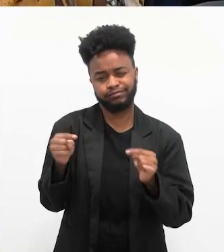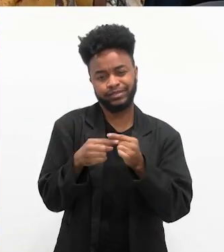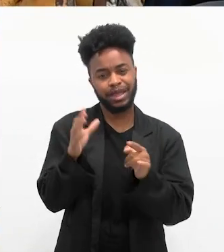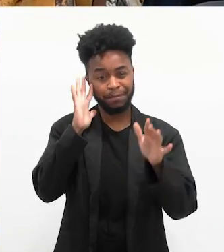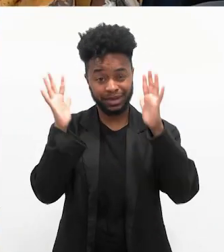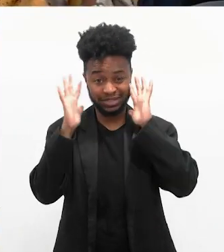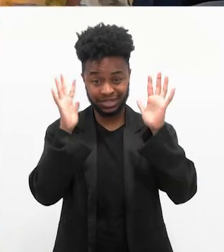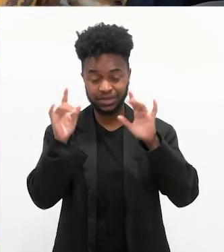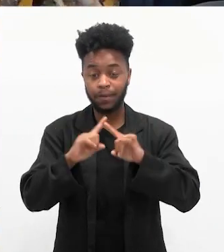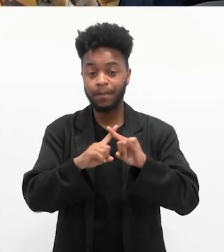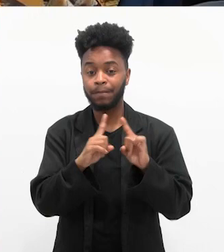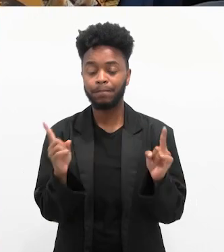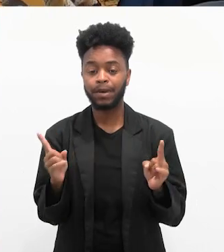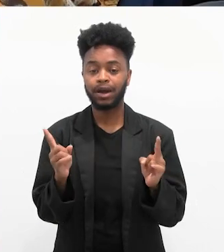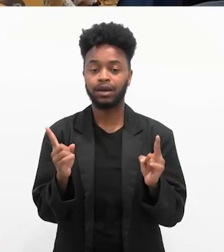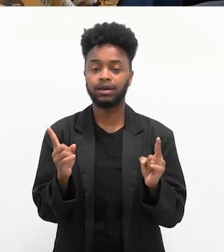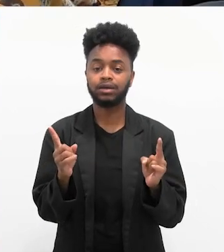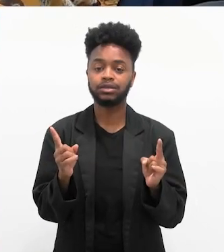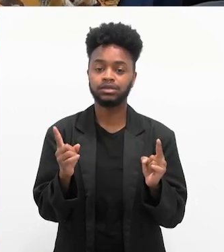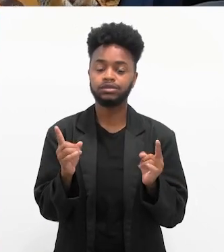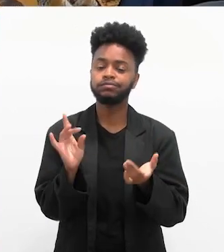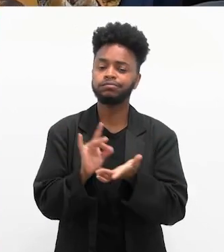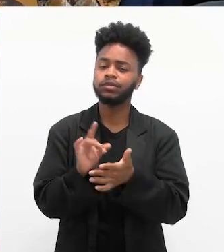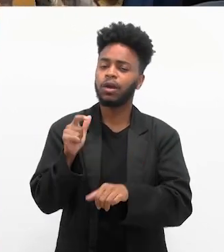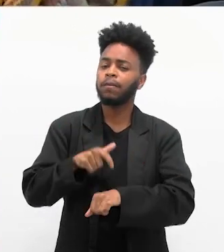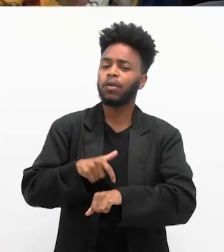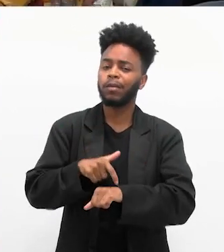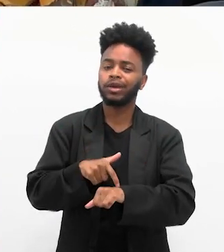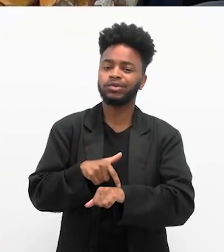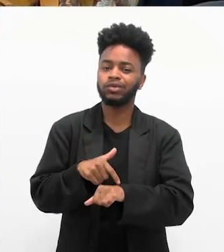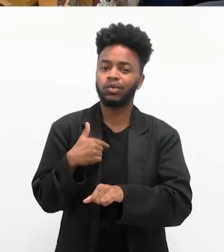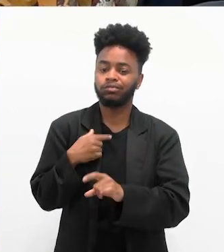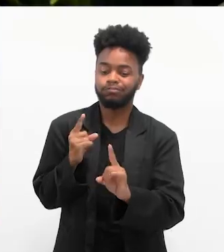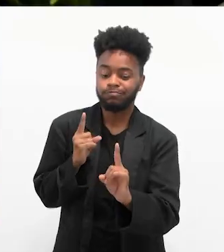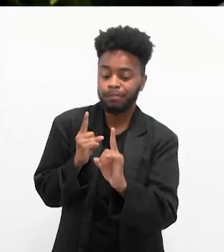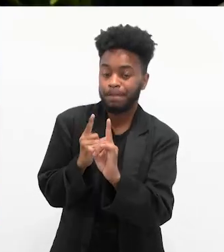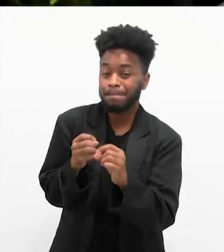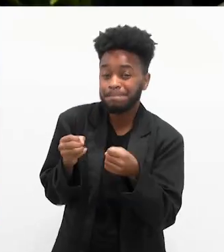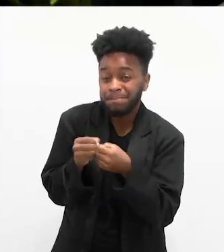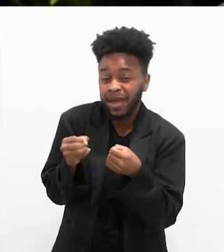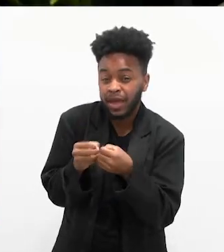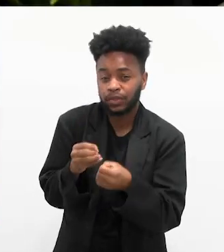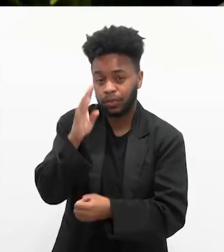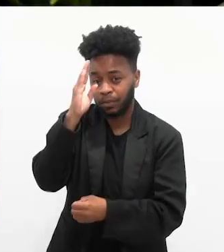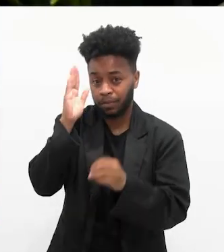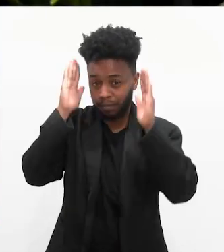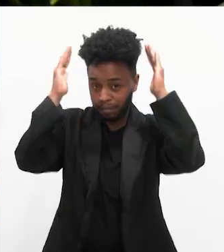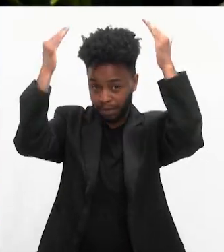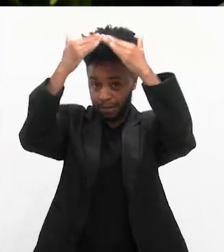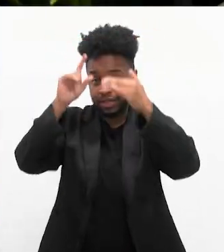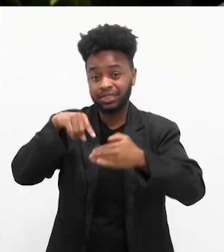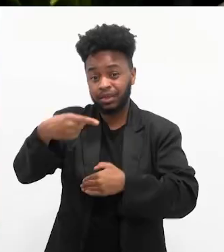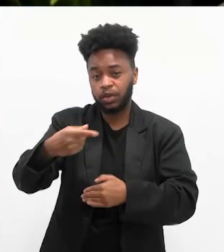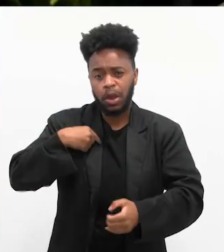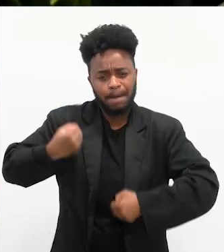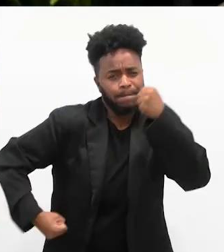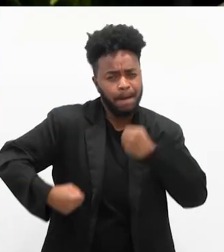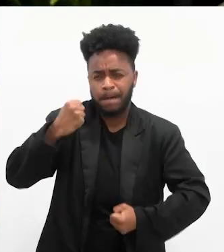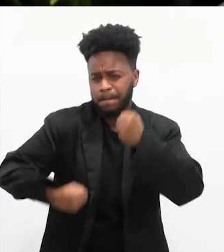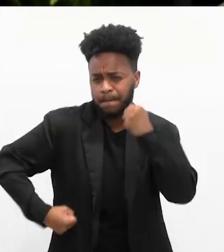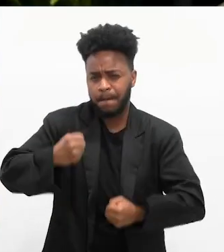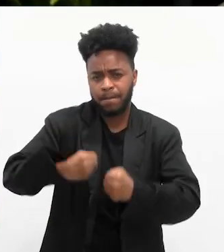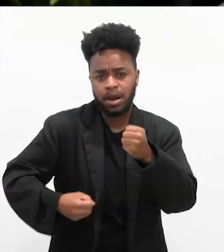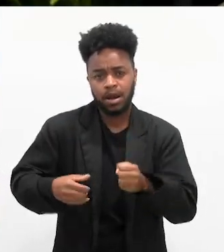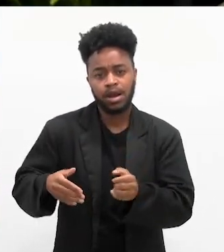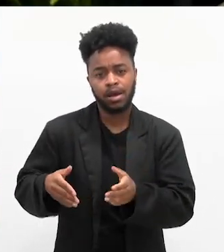Sei que tem muito da minha imaginação nisso, mas foi o momento mais próximo que eu tive do Papa. Depois eu saí correndo